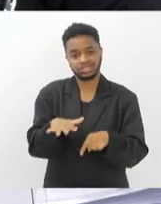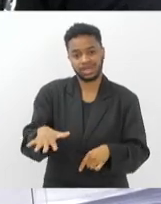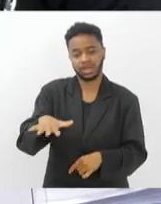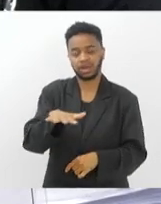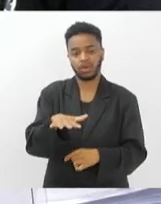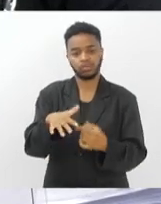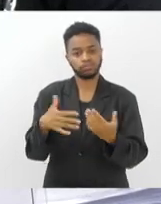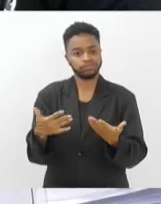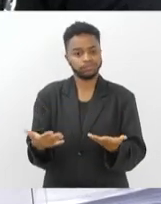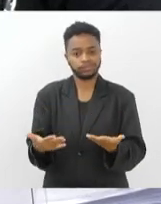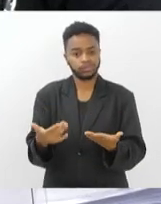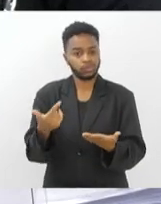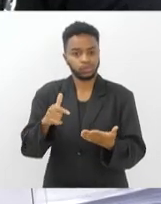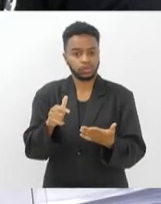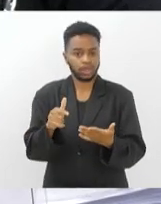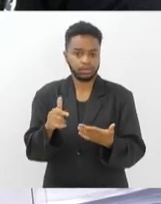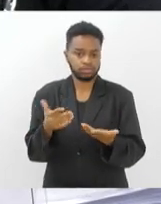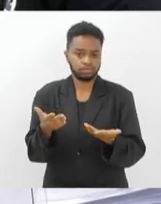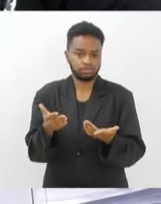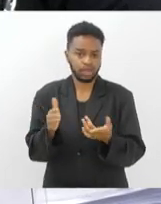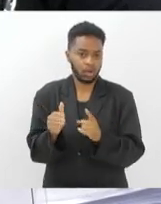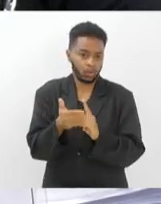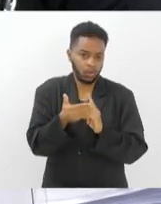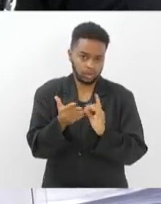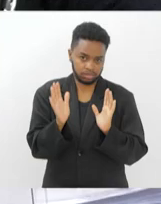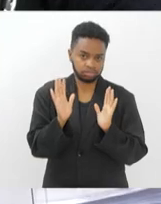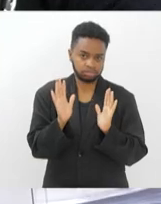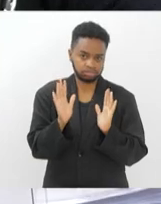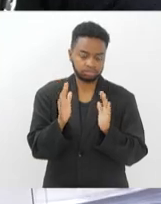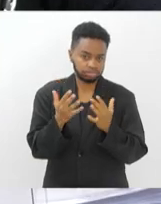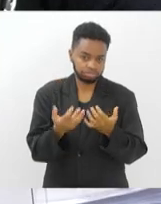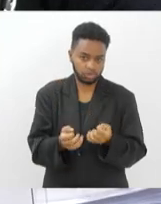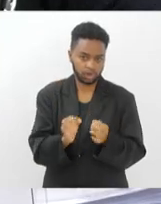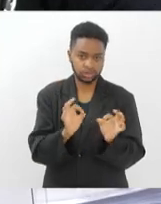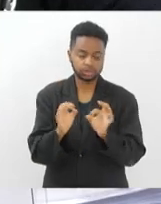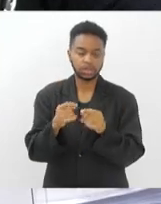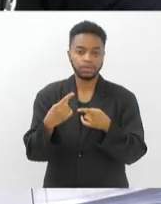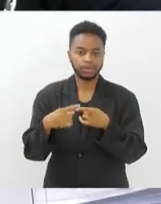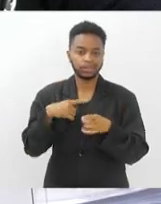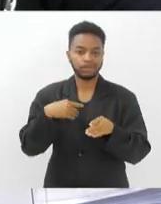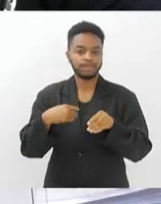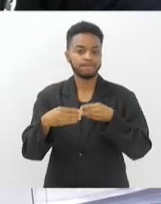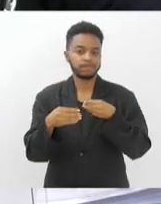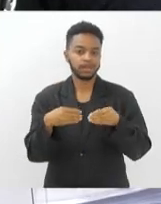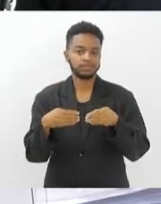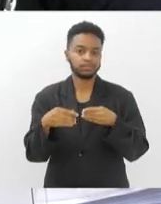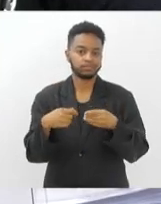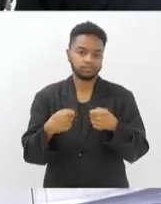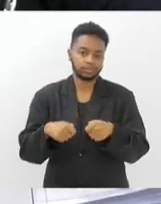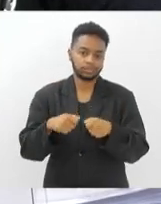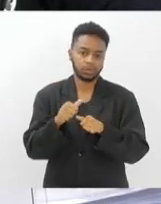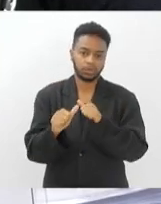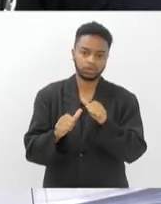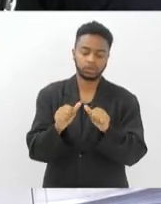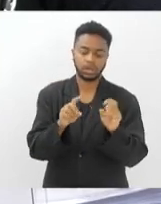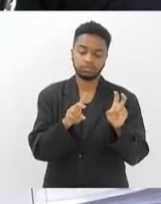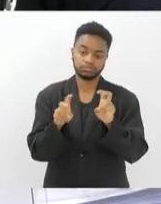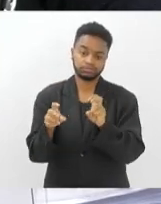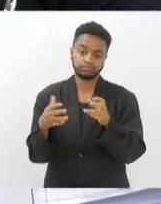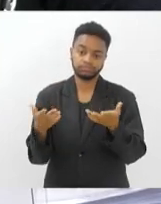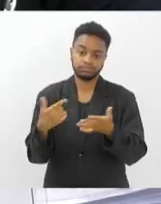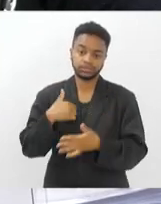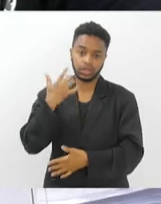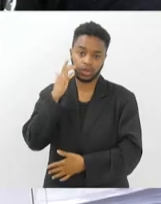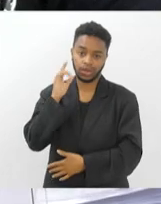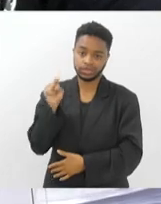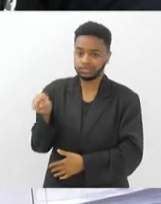tem acolhida, né? Porque aí realmente vem a flexibilizar essa questão. Eu acho que foi nessa